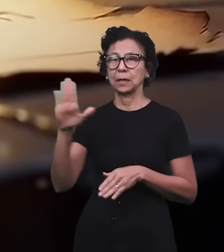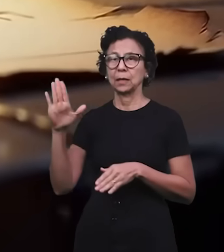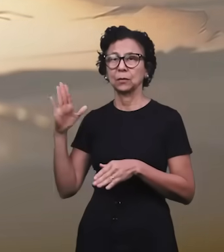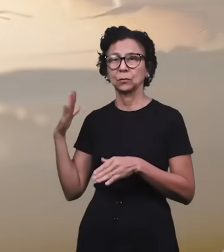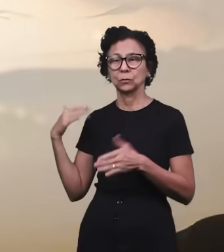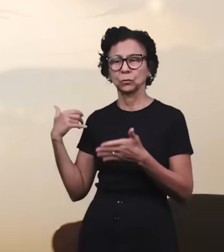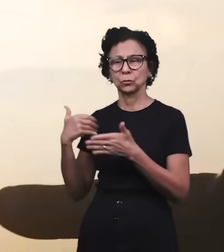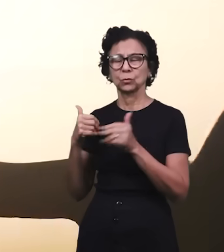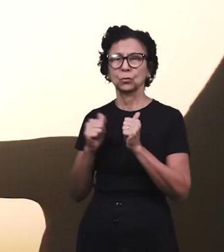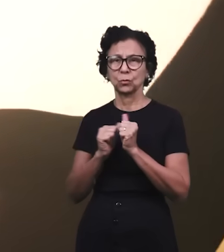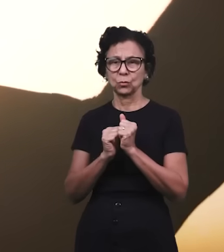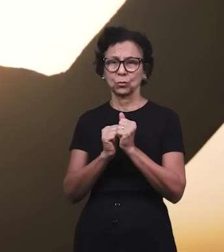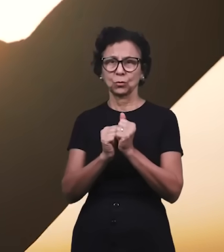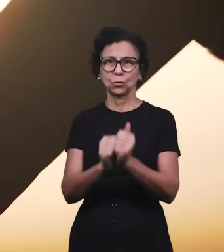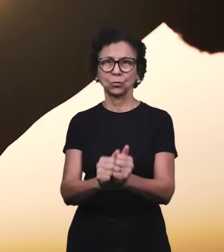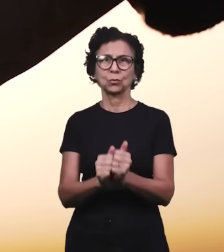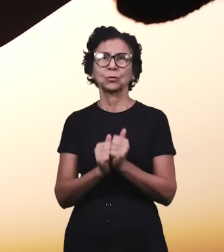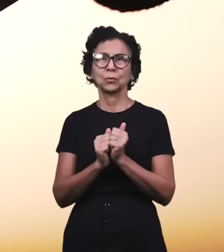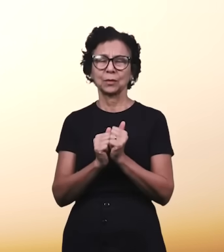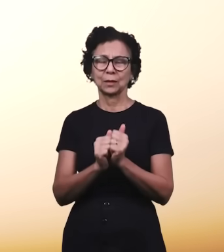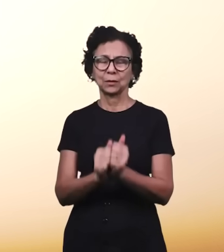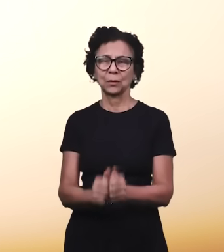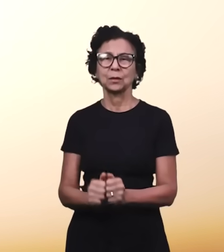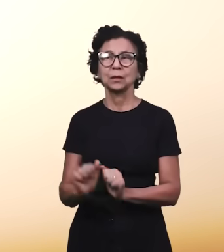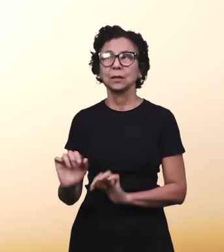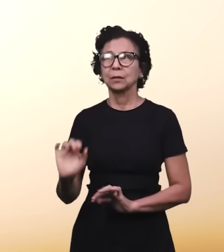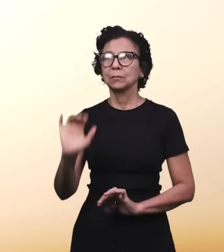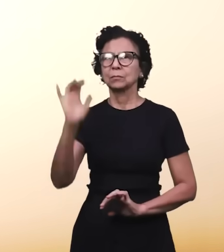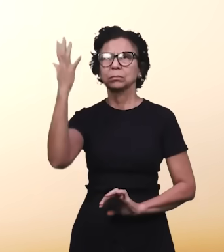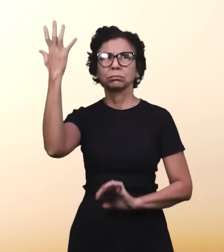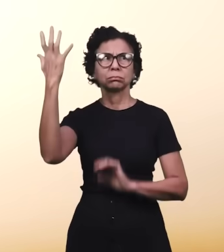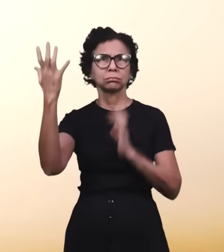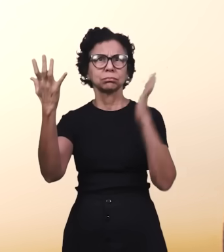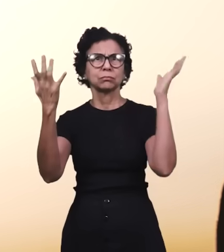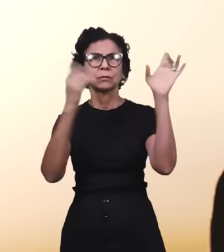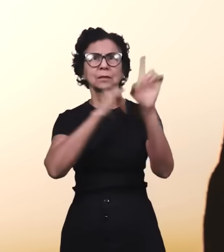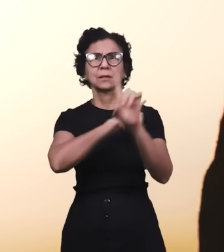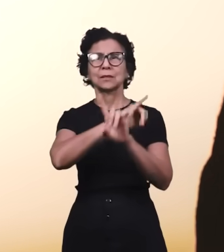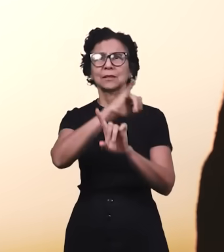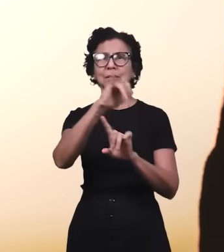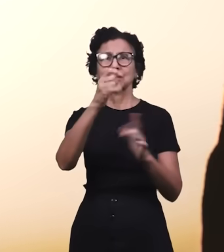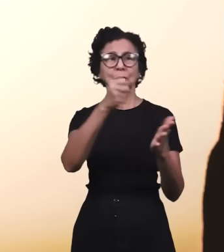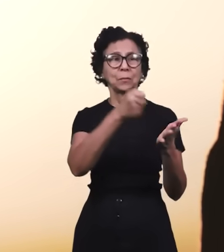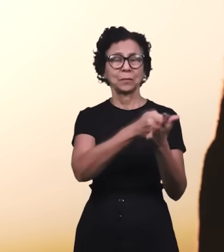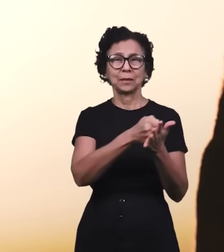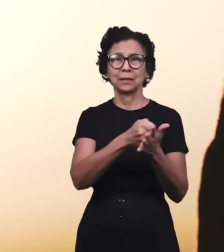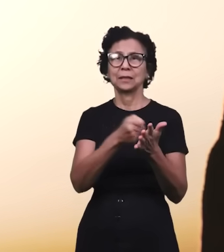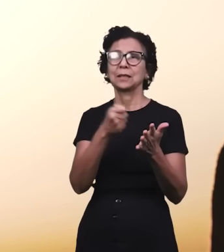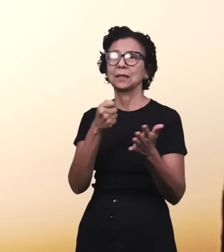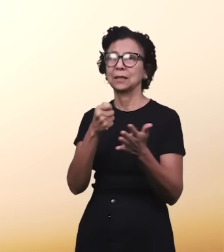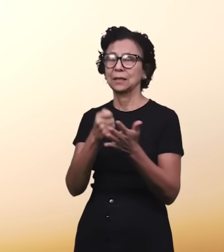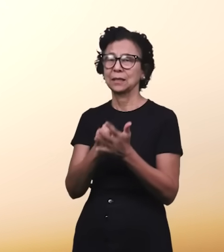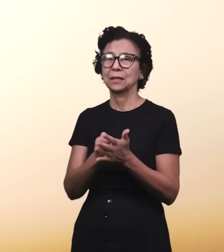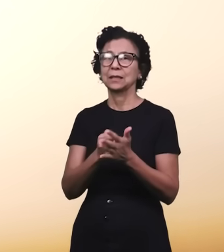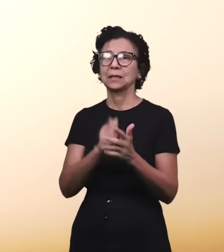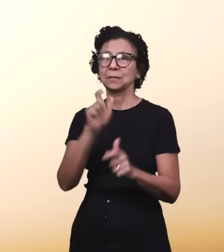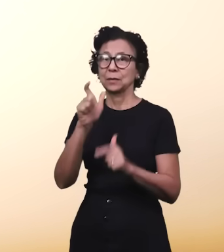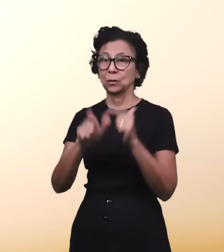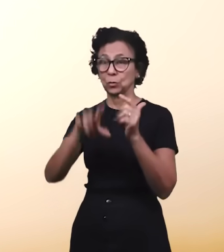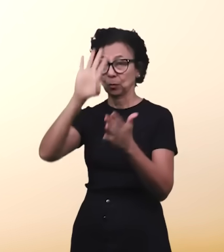fim. E os sinais seguiriam a todos que crescem. Ele falou assim: